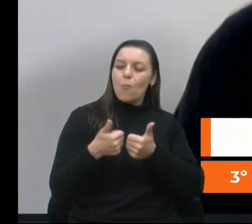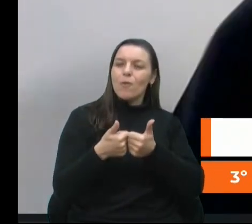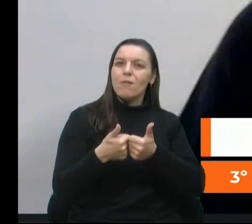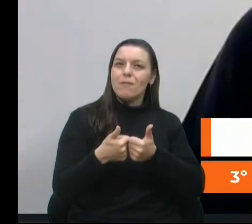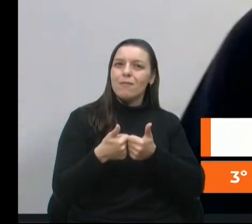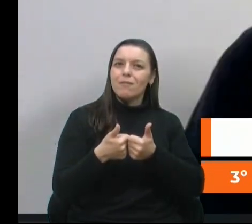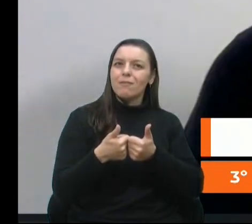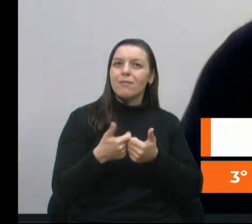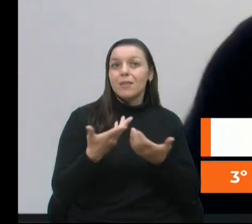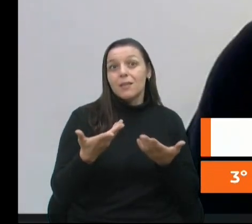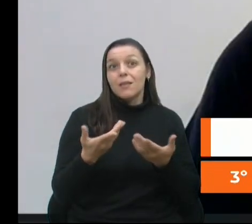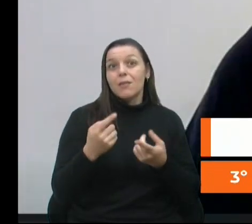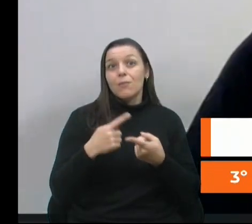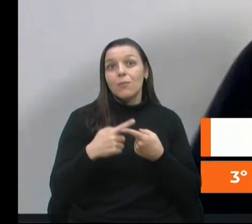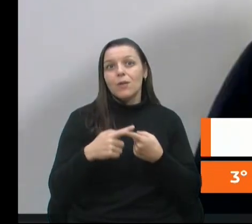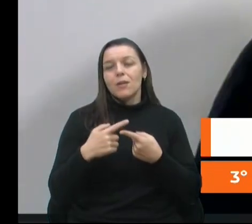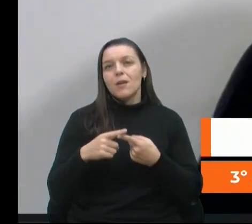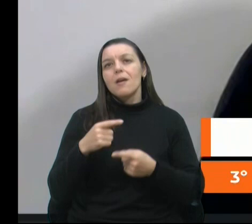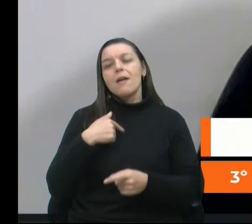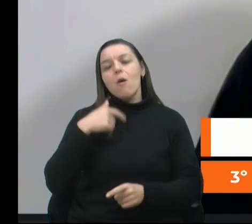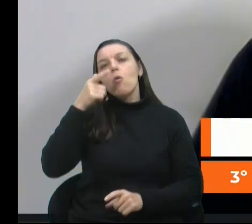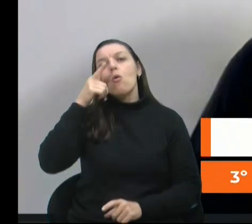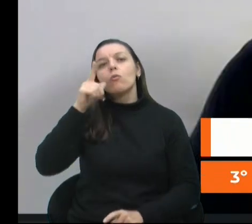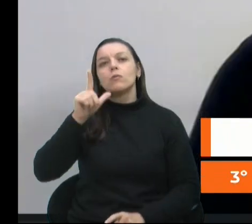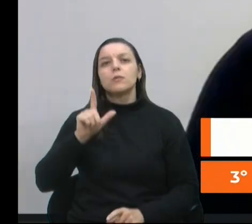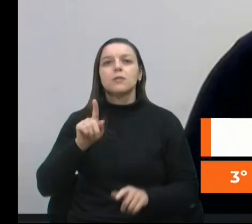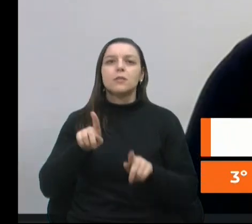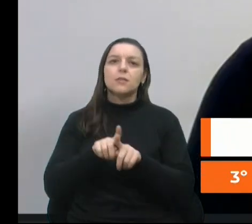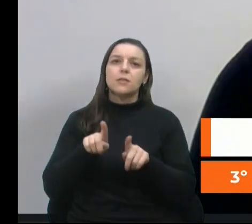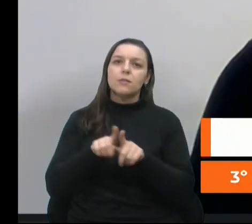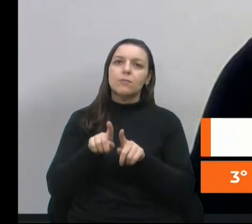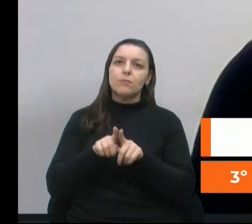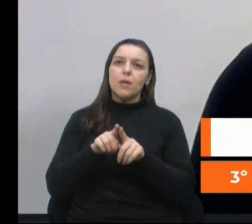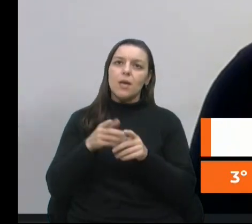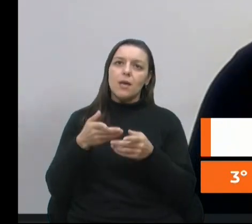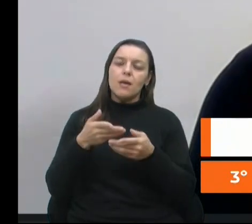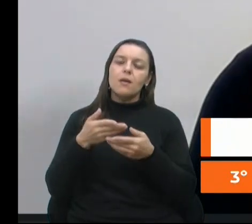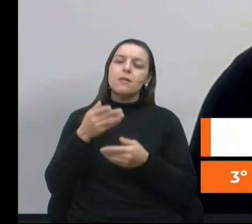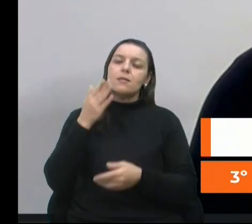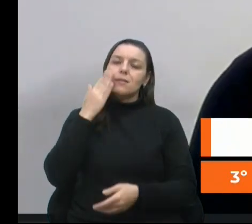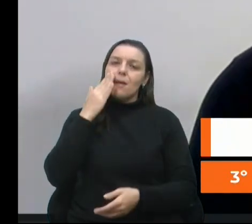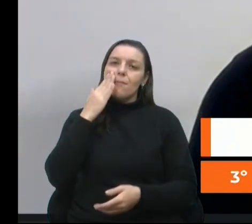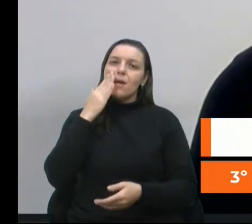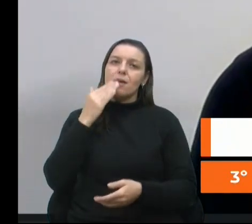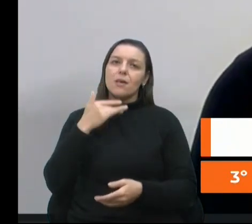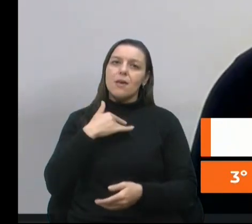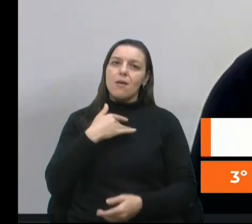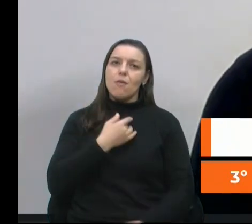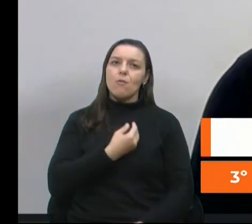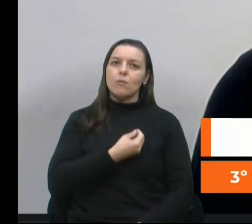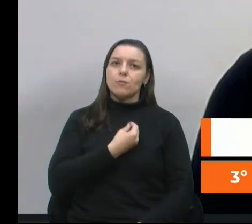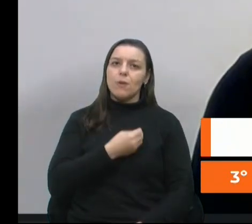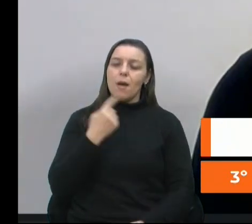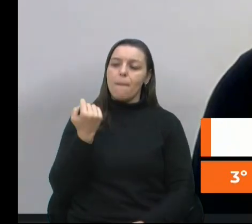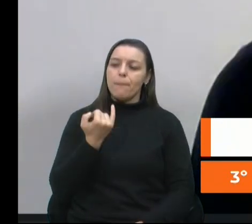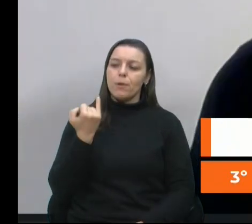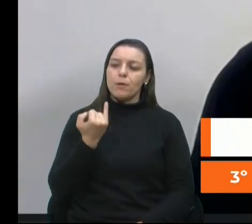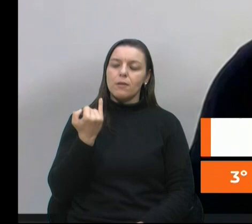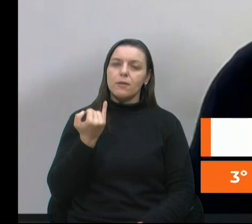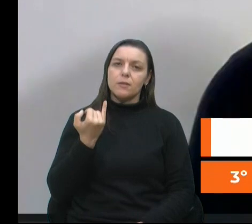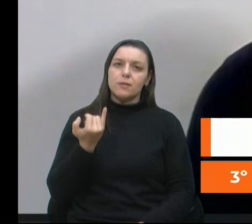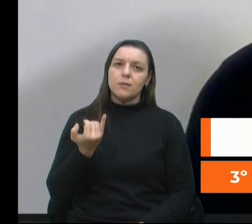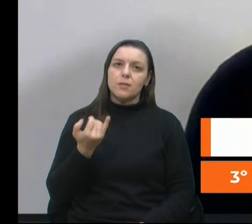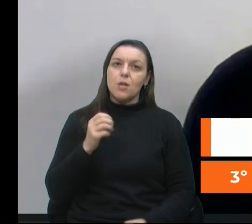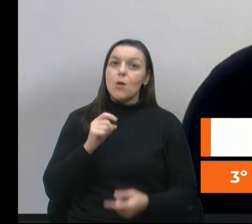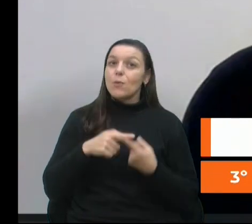outros, para que assim eu consiga me estabelecer enquanto um indivíduo nessa sociedade.